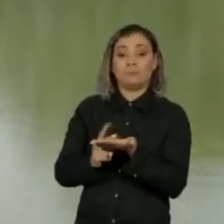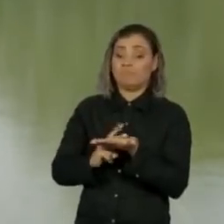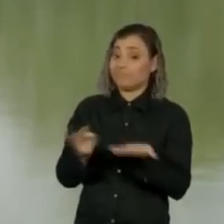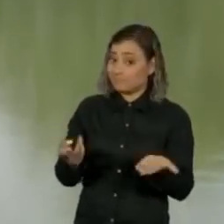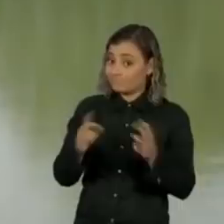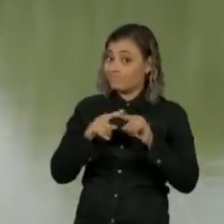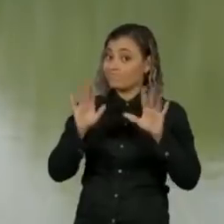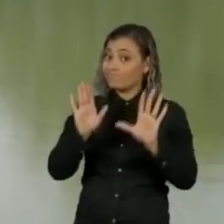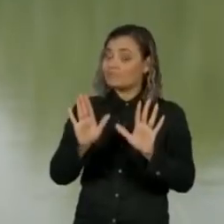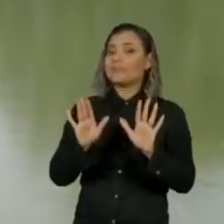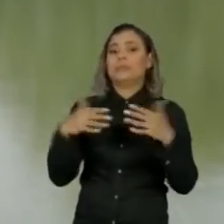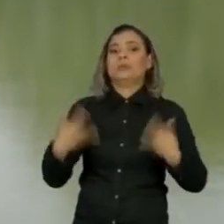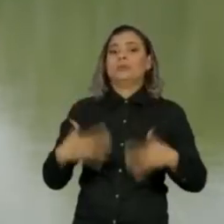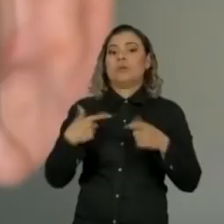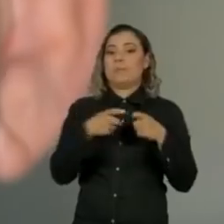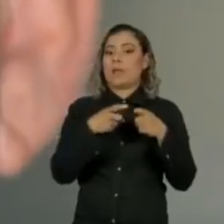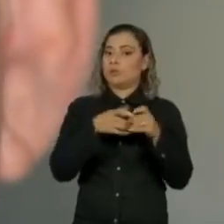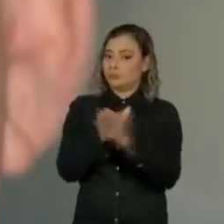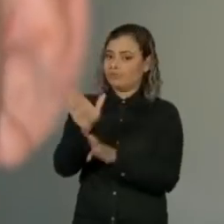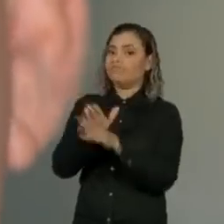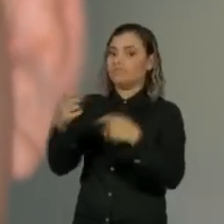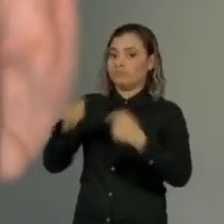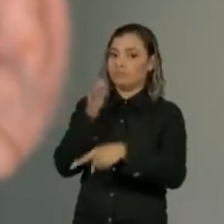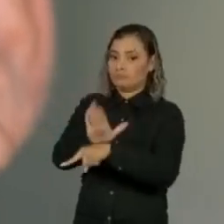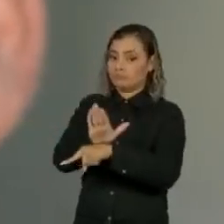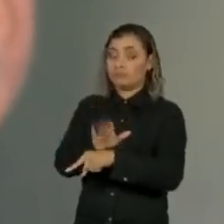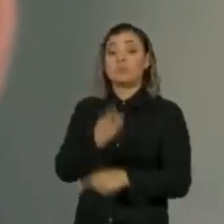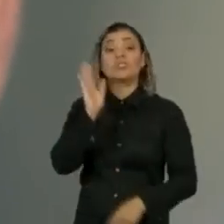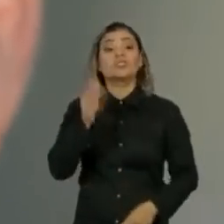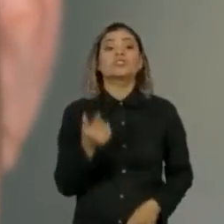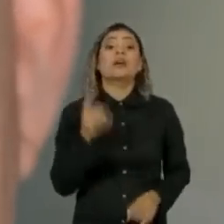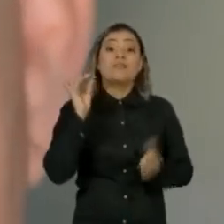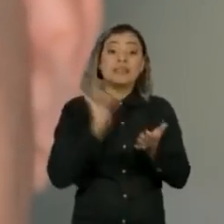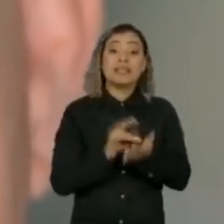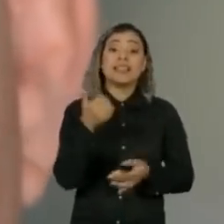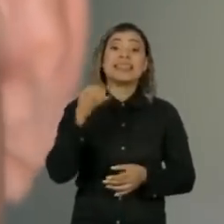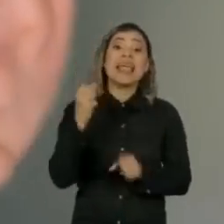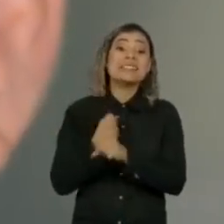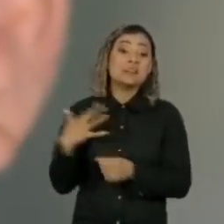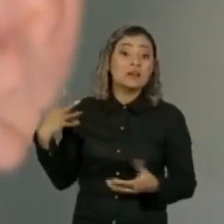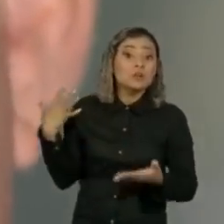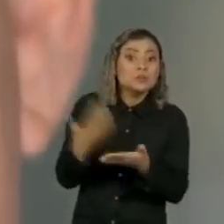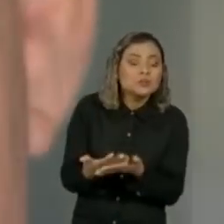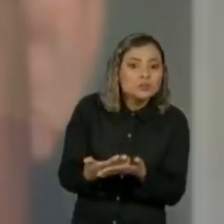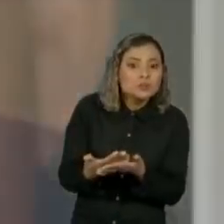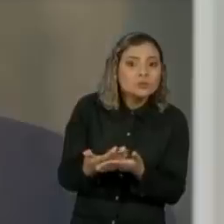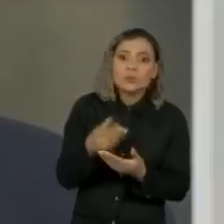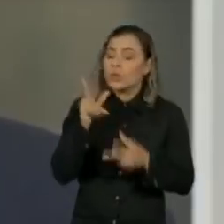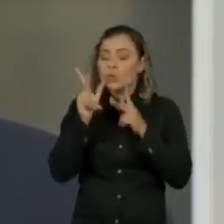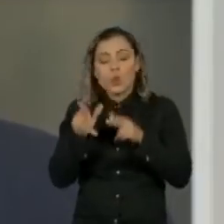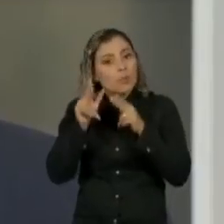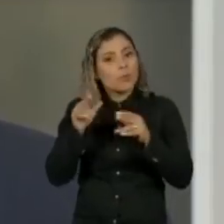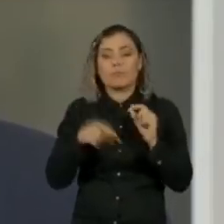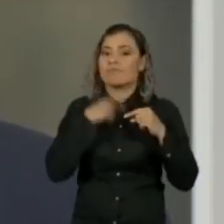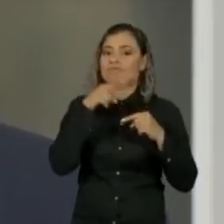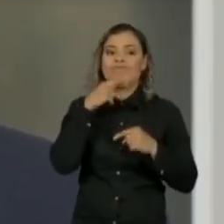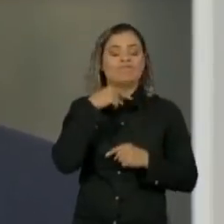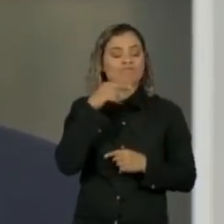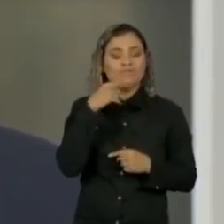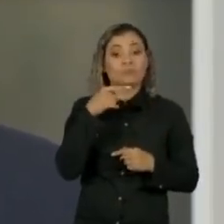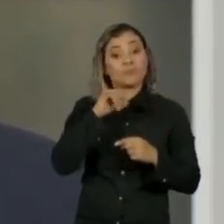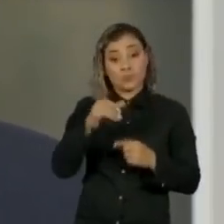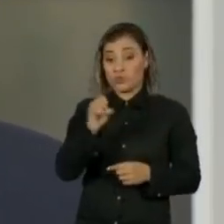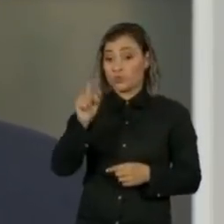ser enfrentado com ajuda médica. Depois de uma década de noites mal dormidas, com um pico de insônia diária,